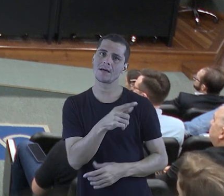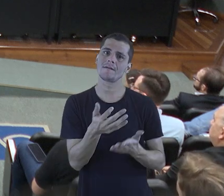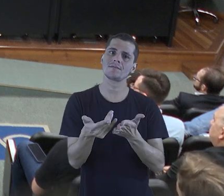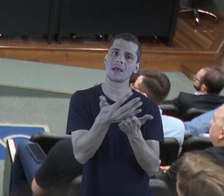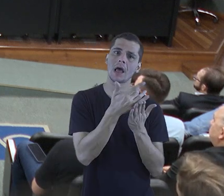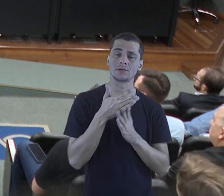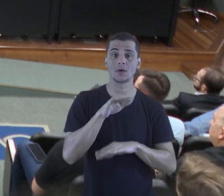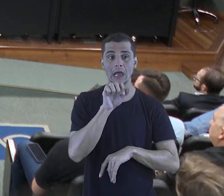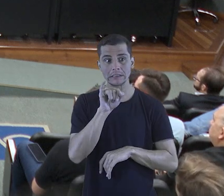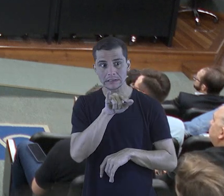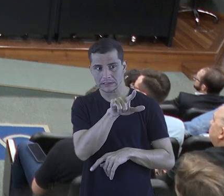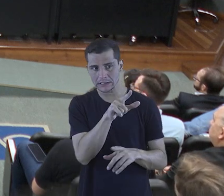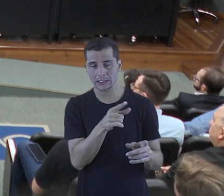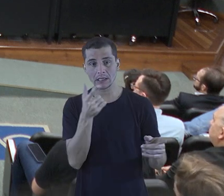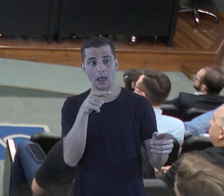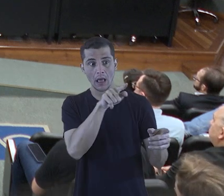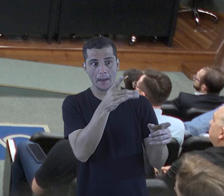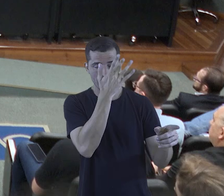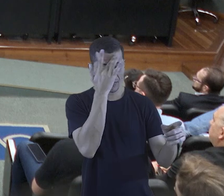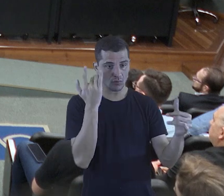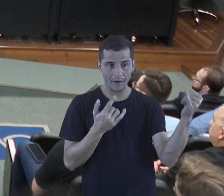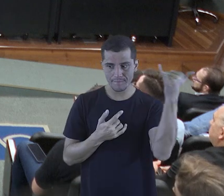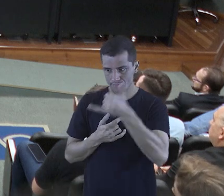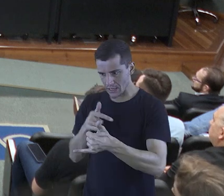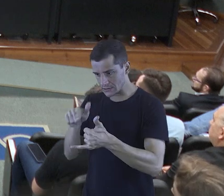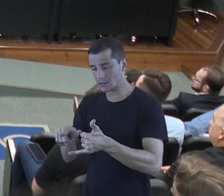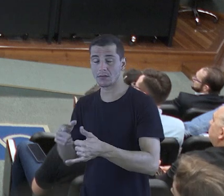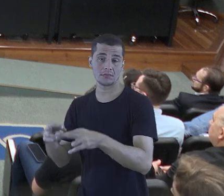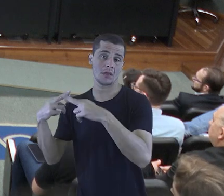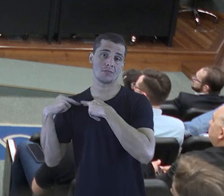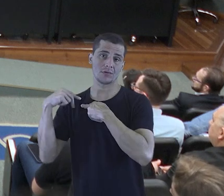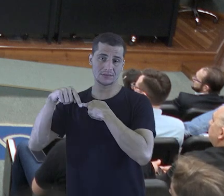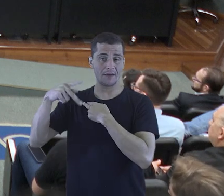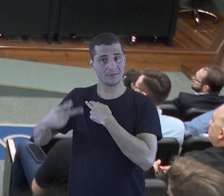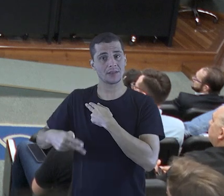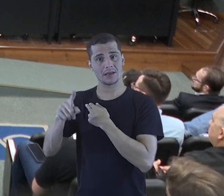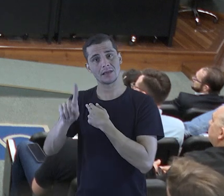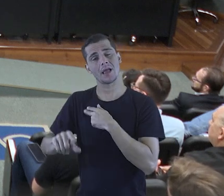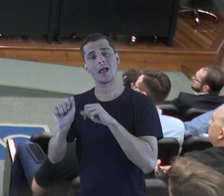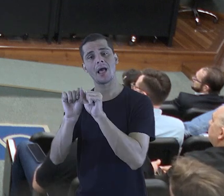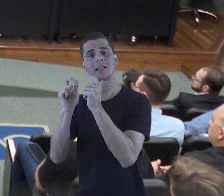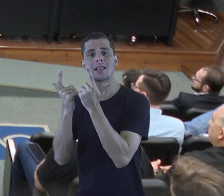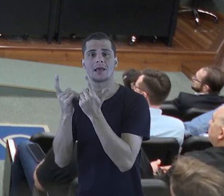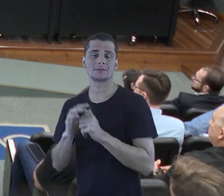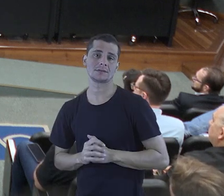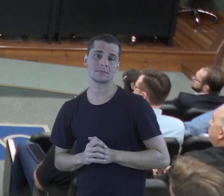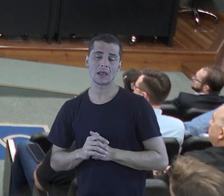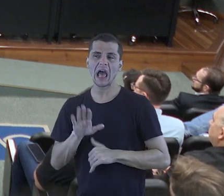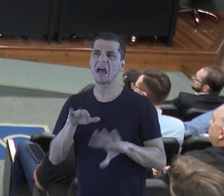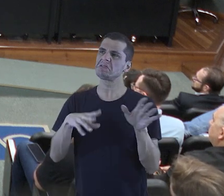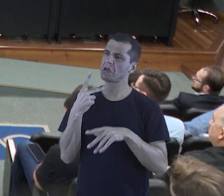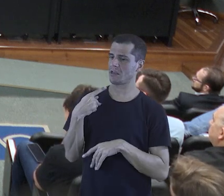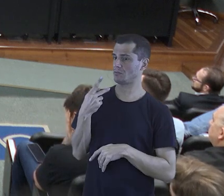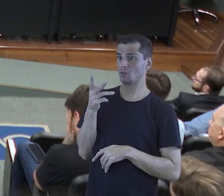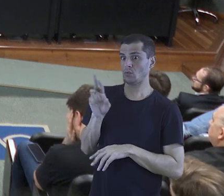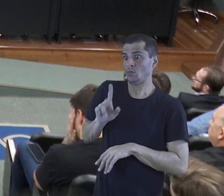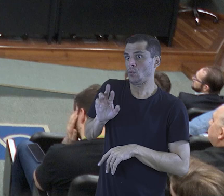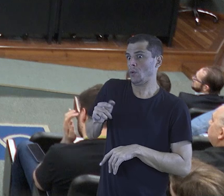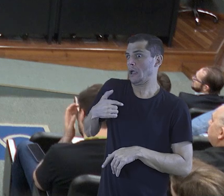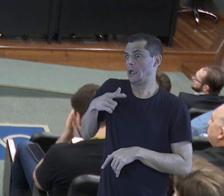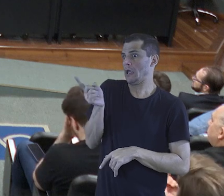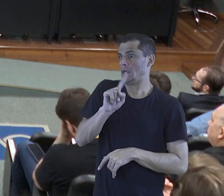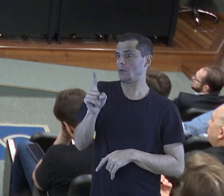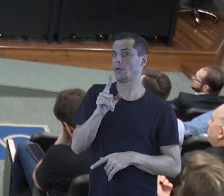você também é responsável. Rápido, não fui eu que coletei. Originariamente foi. Mas, a NPD, no guia